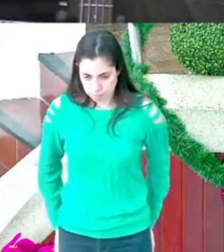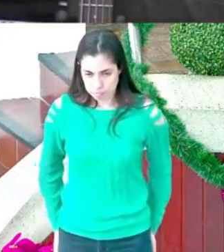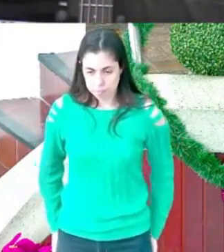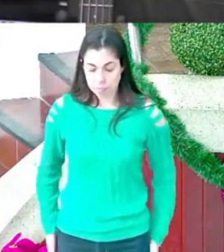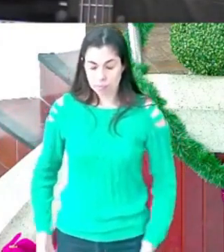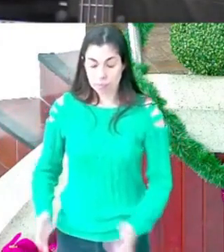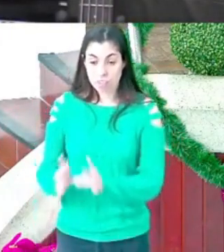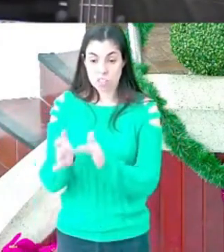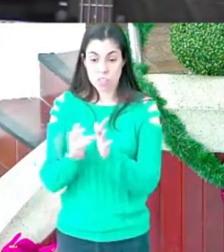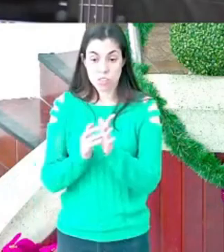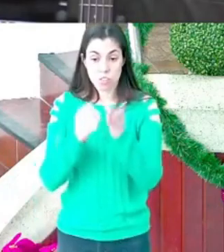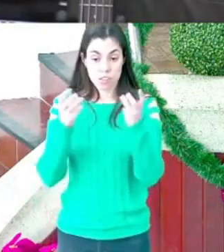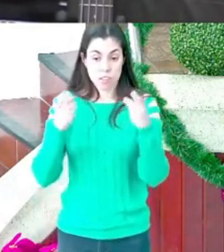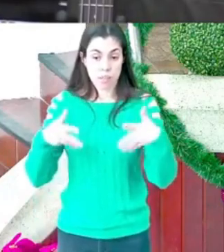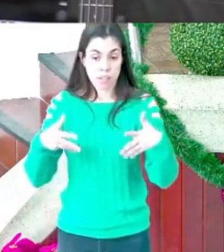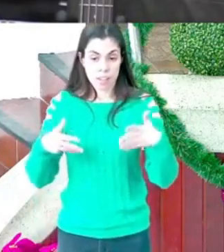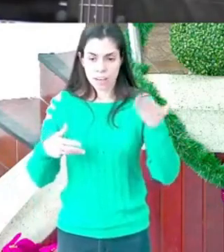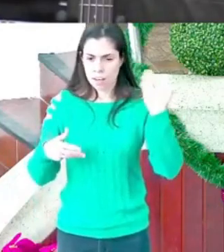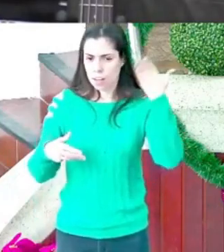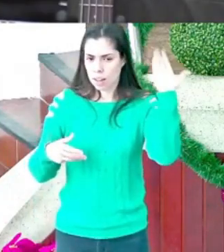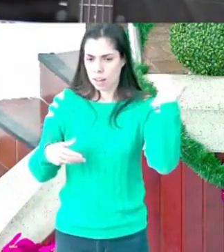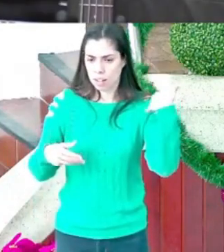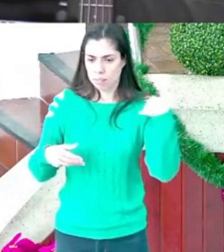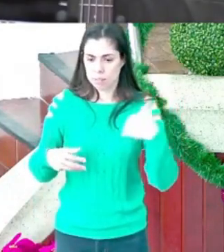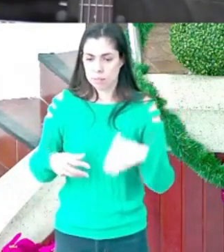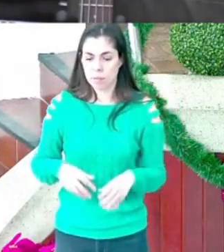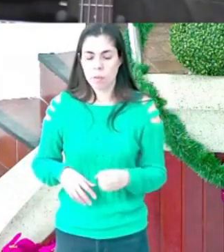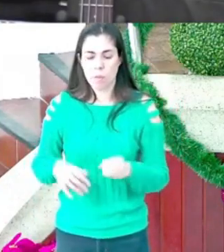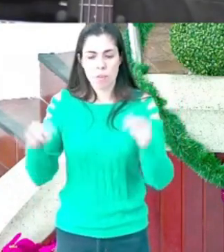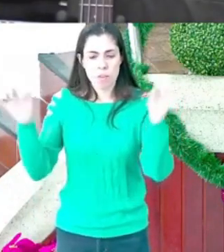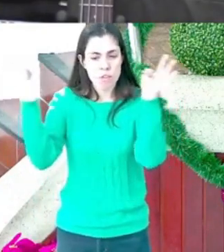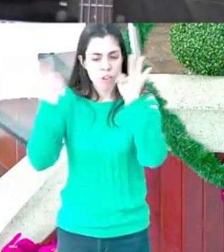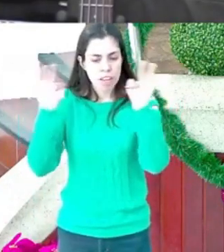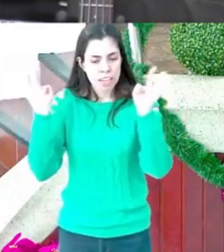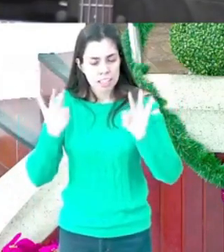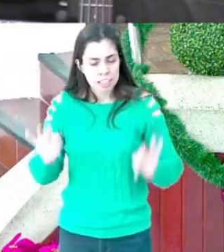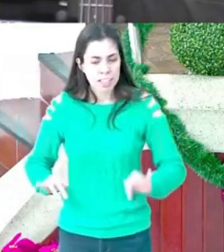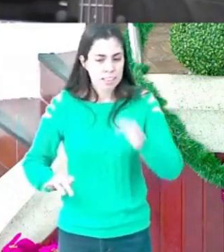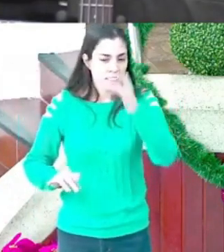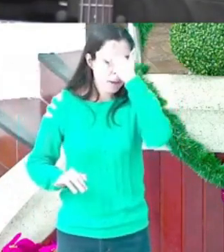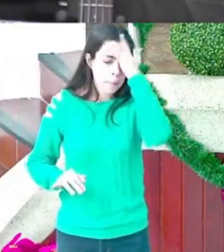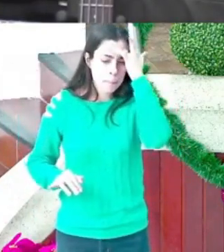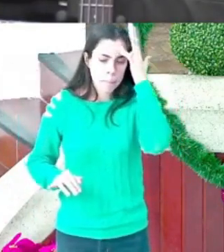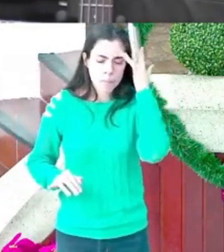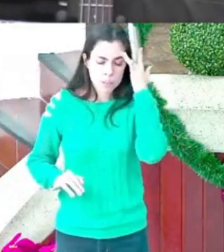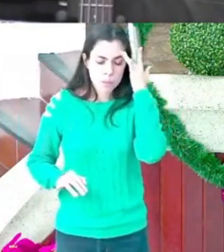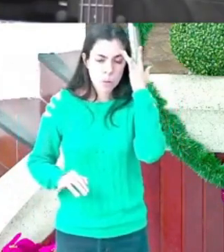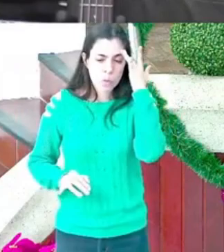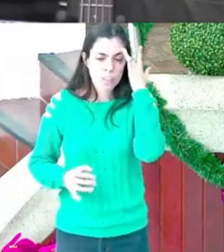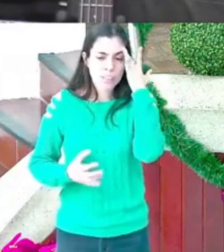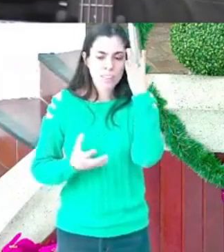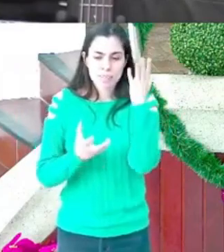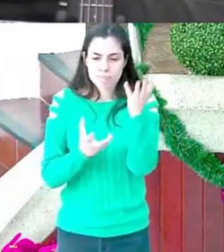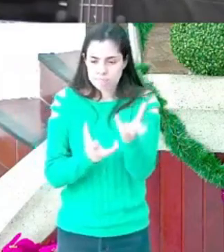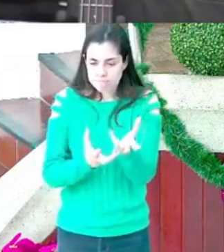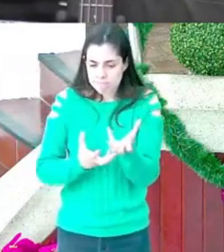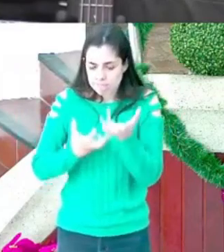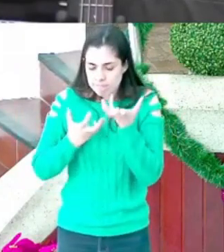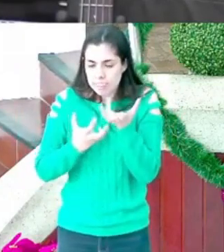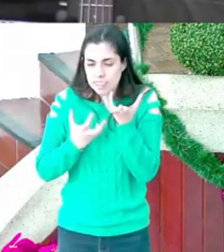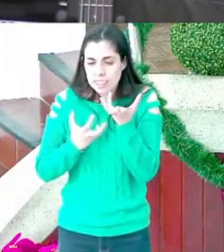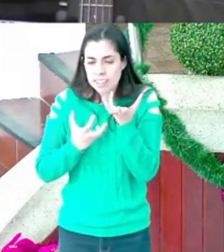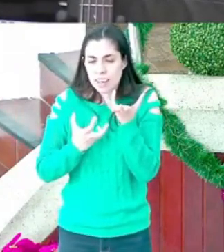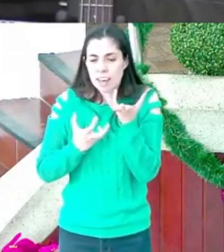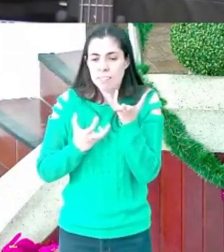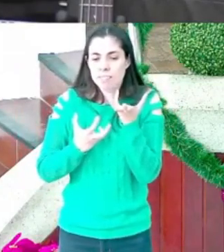que têm fome e sede de justiça. O que vem a ser a palavra justiça? Normalmente nós atribuímos a